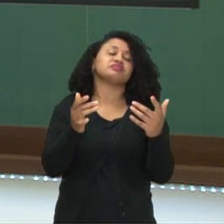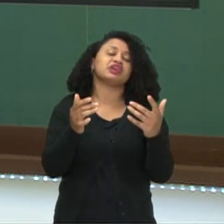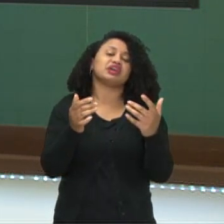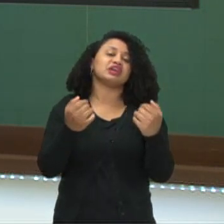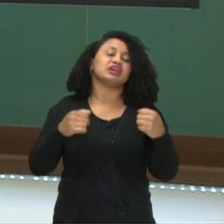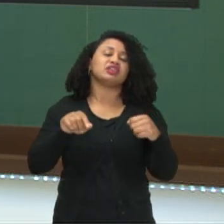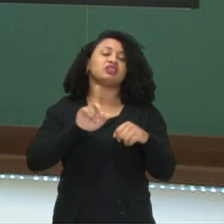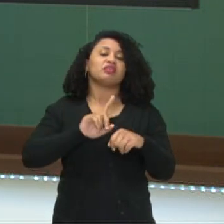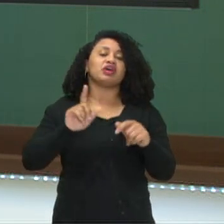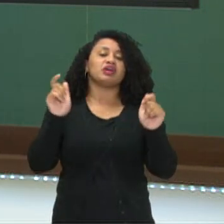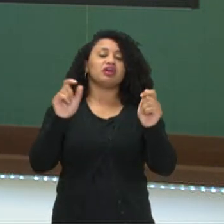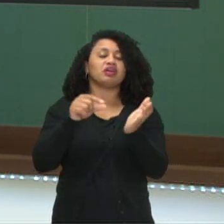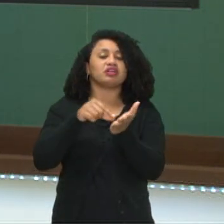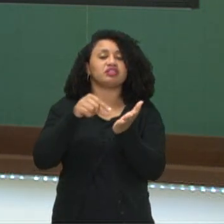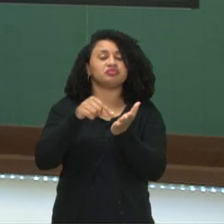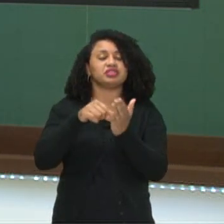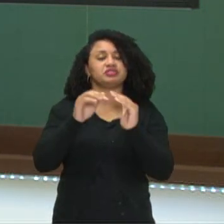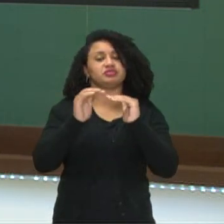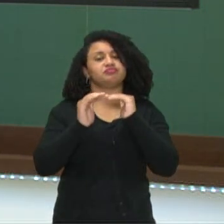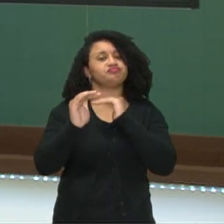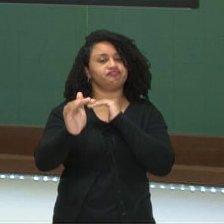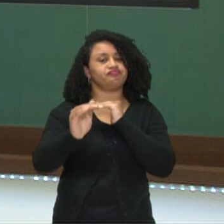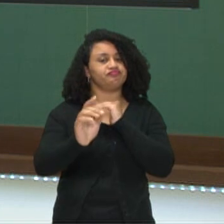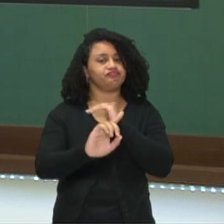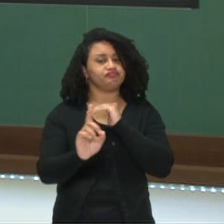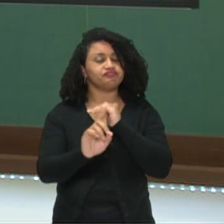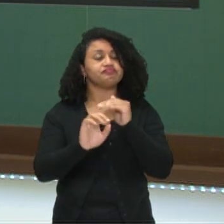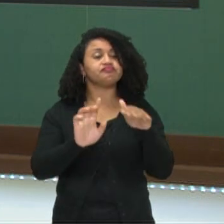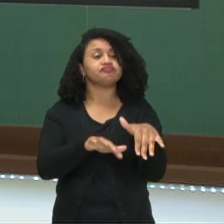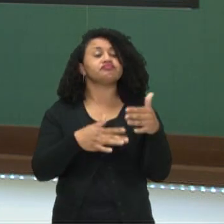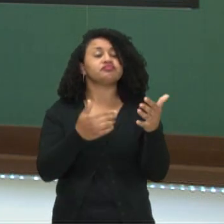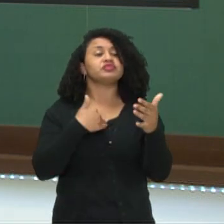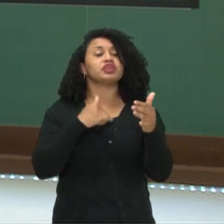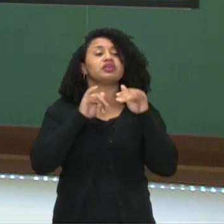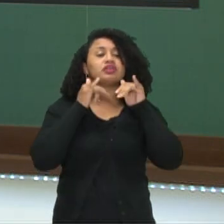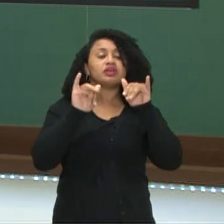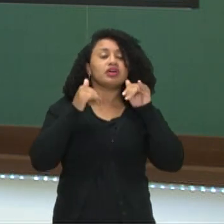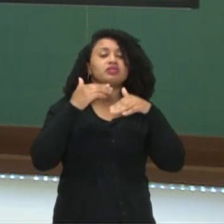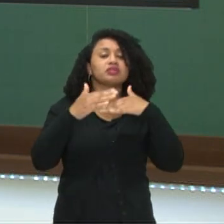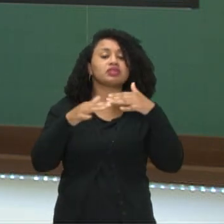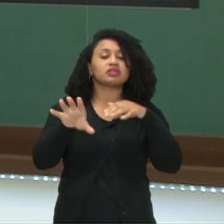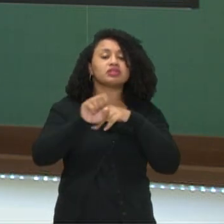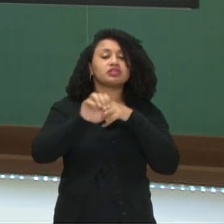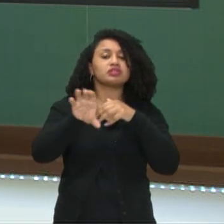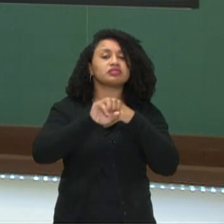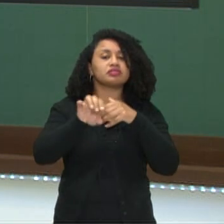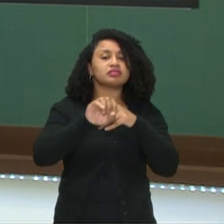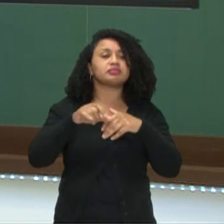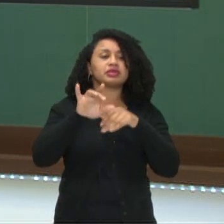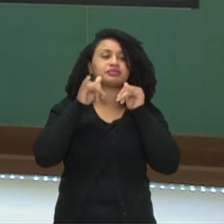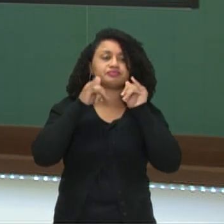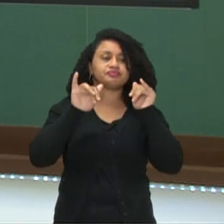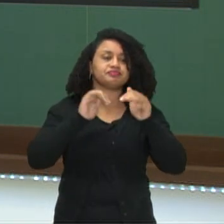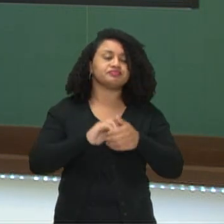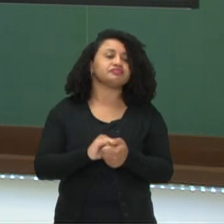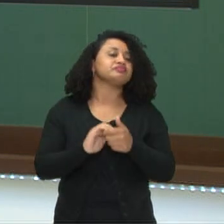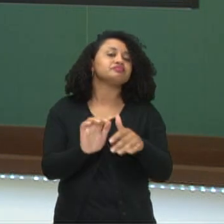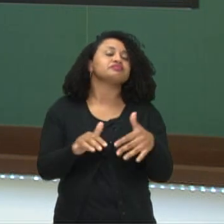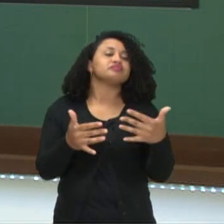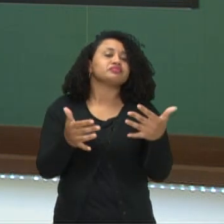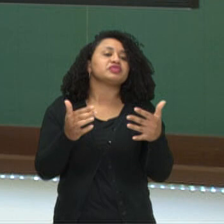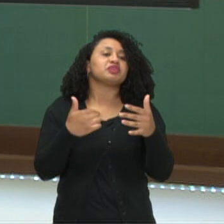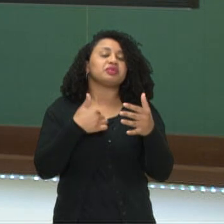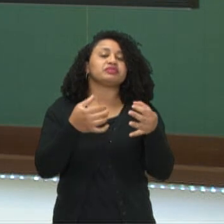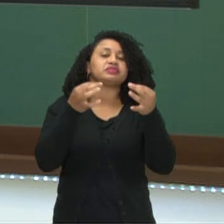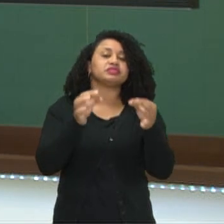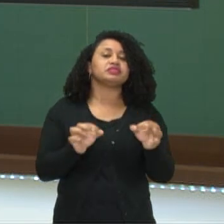com capacitor com tensão constante. Então, a tensão dele vai se carregando aos poucos, tá? Então, o mais